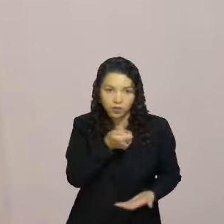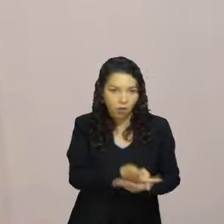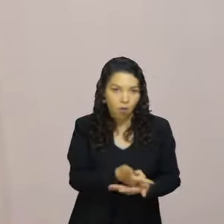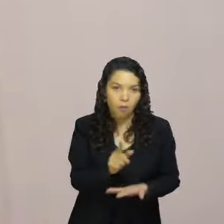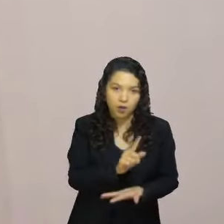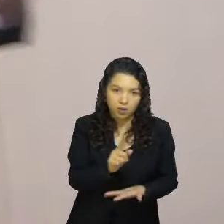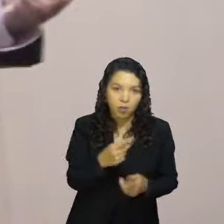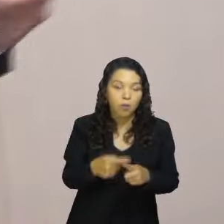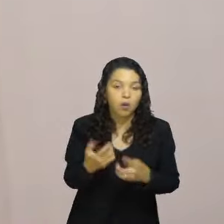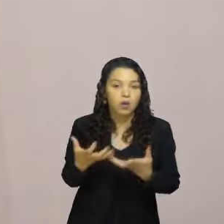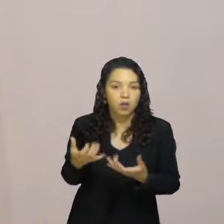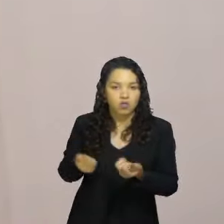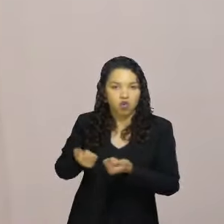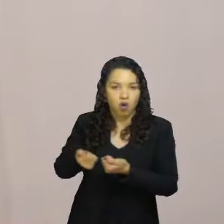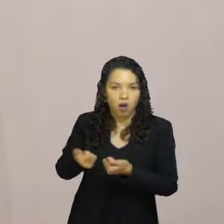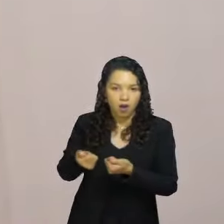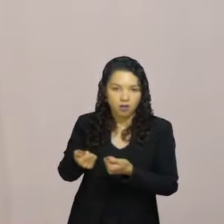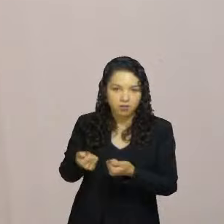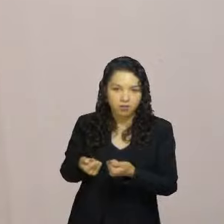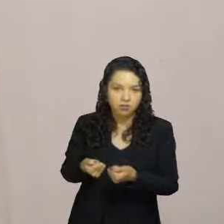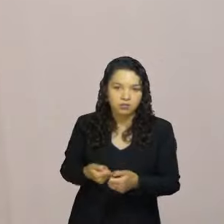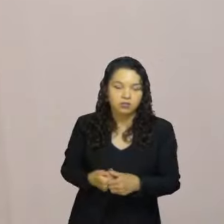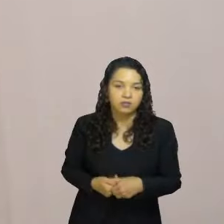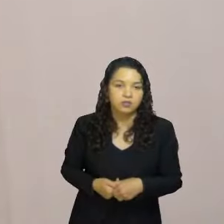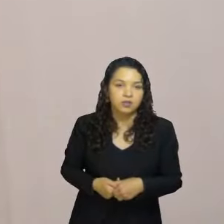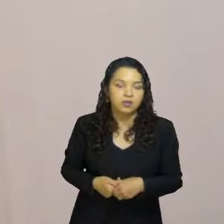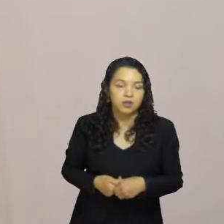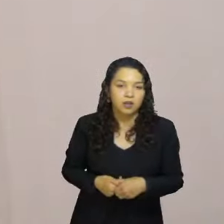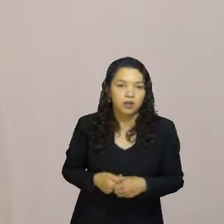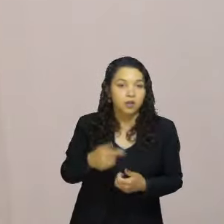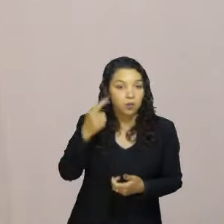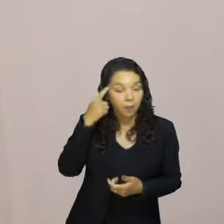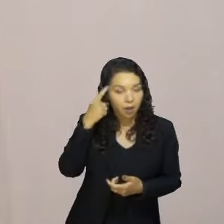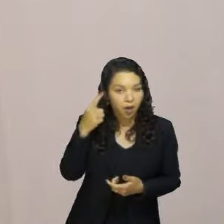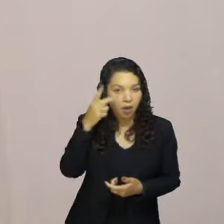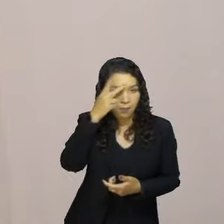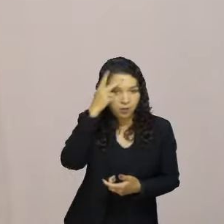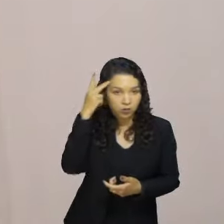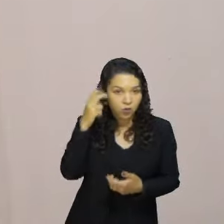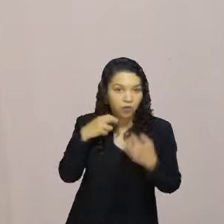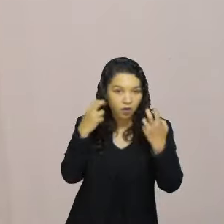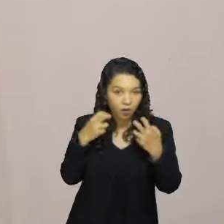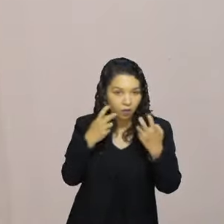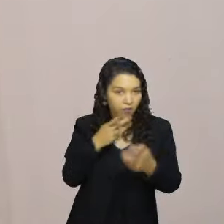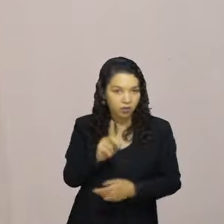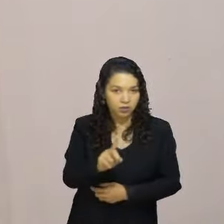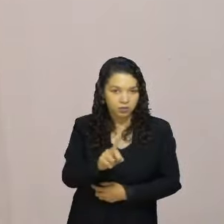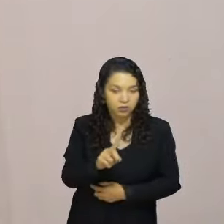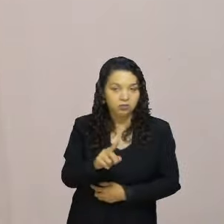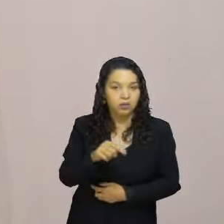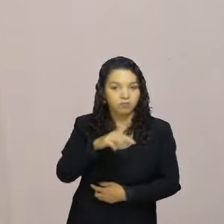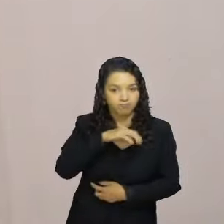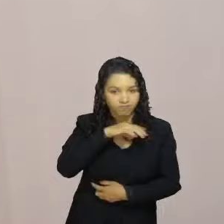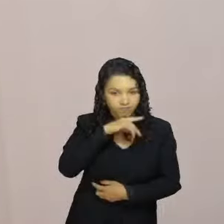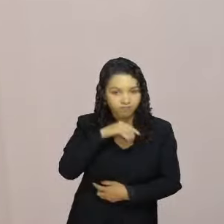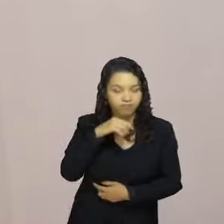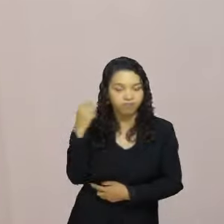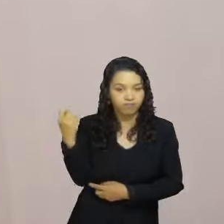no jogo. Imagina os envergonhados que nem dizem isso. Então é uma consequência grave, dramática para as